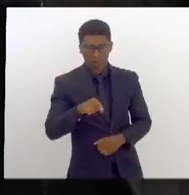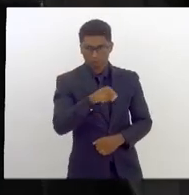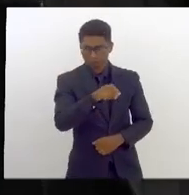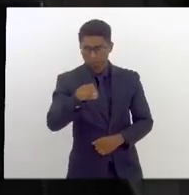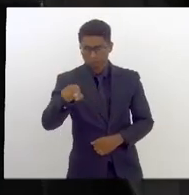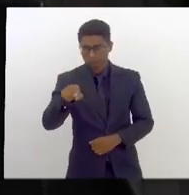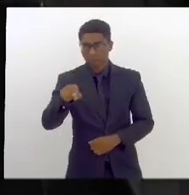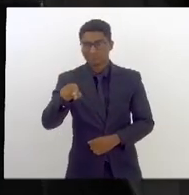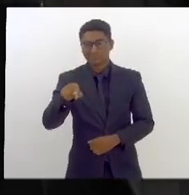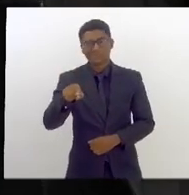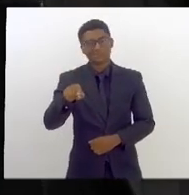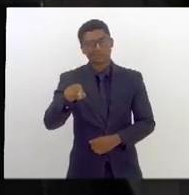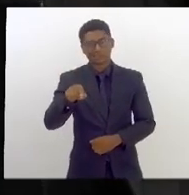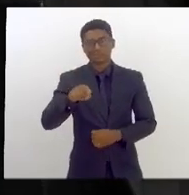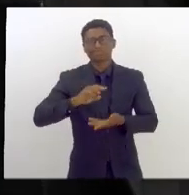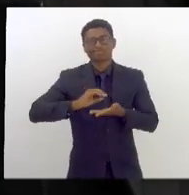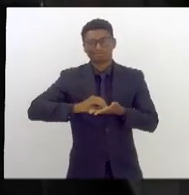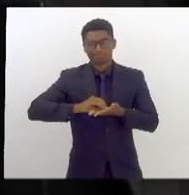também indicando